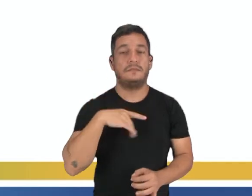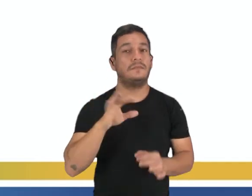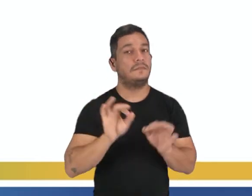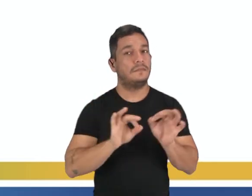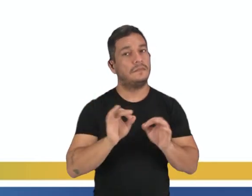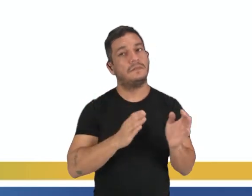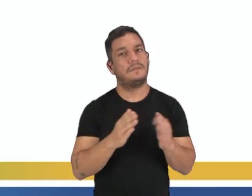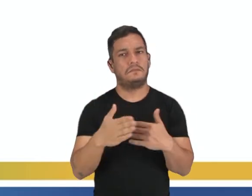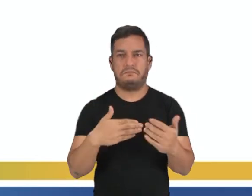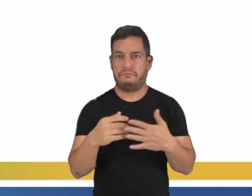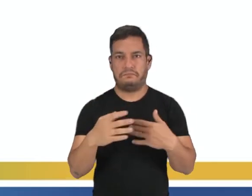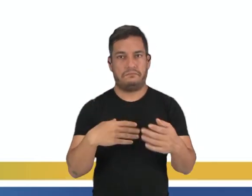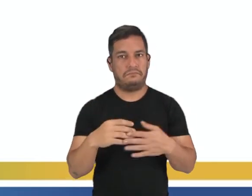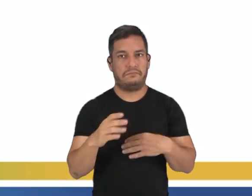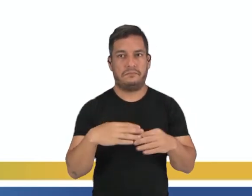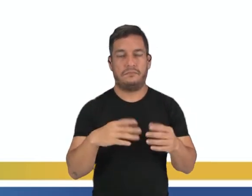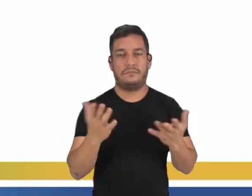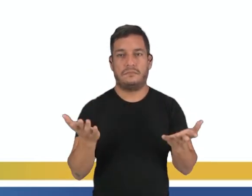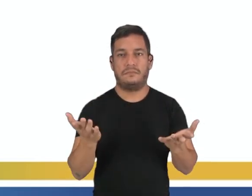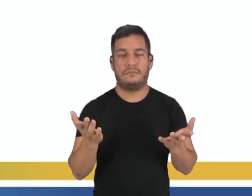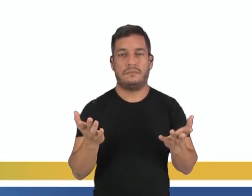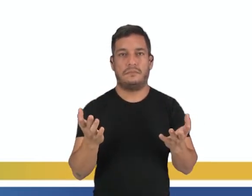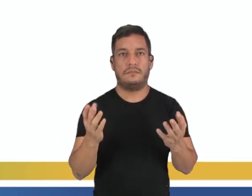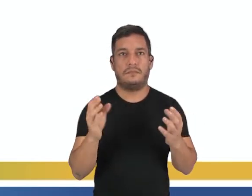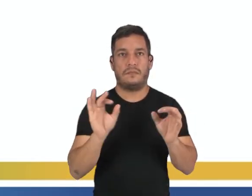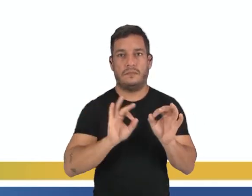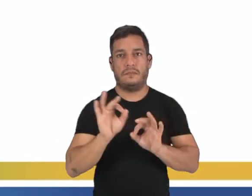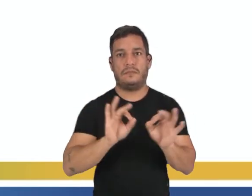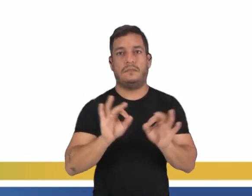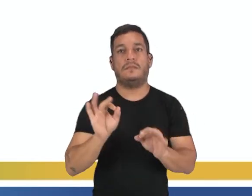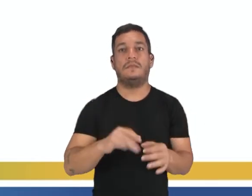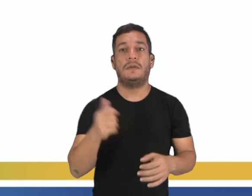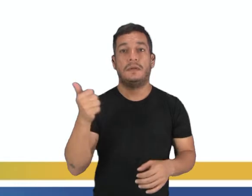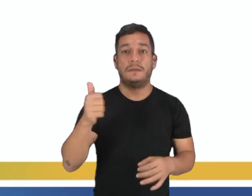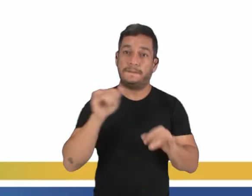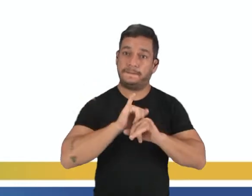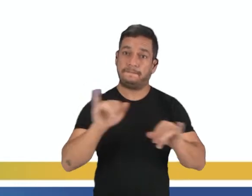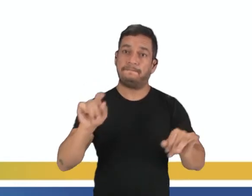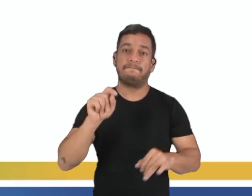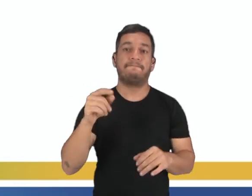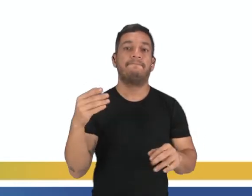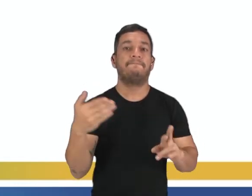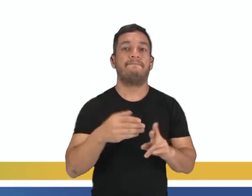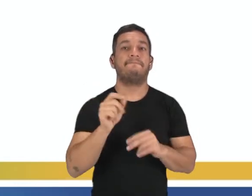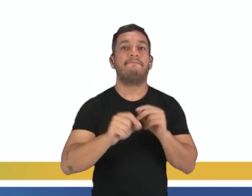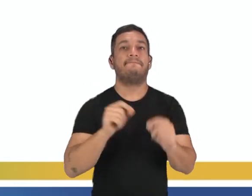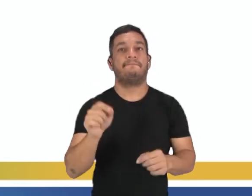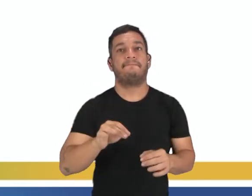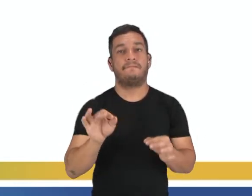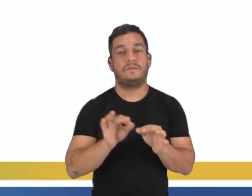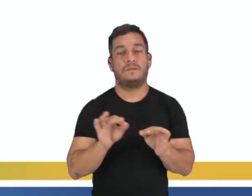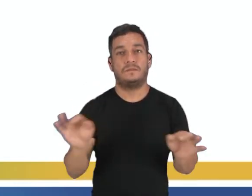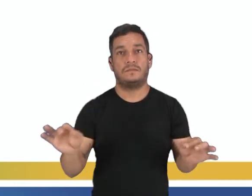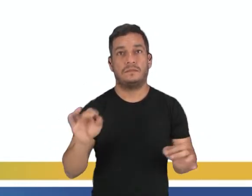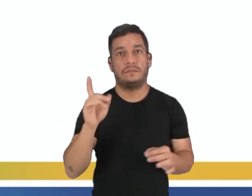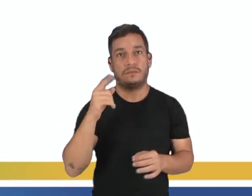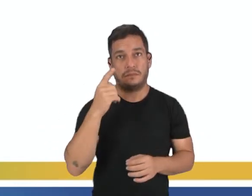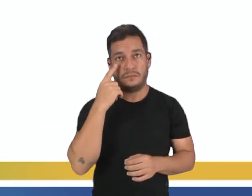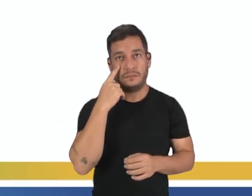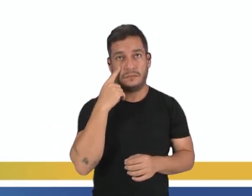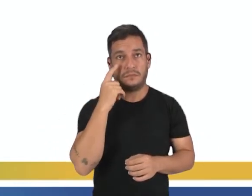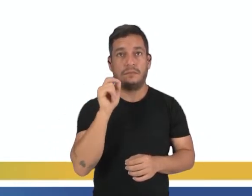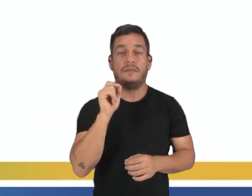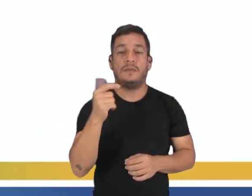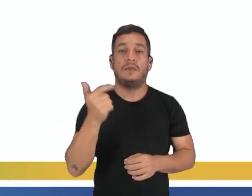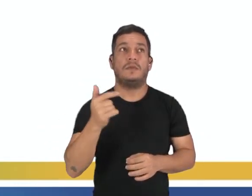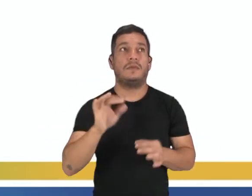ordem, não é de qualquer jeito. Então, a primeira informação vai se referir ao eixo horizontal, a posição no eixo horizontal,